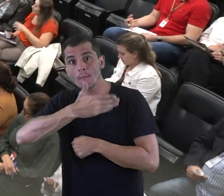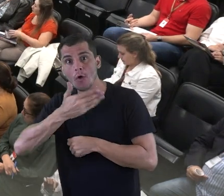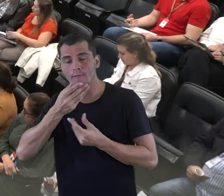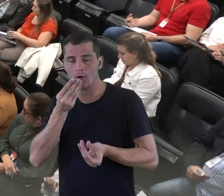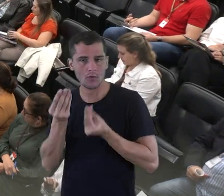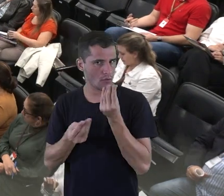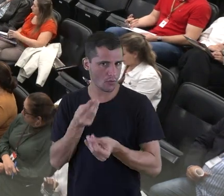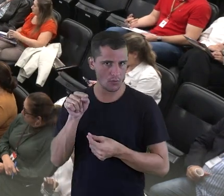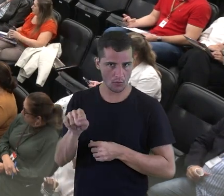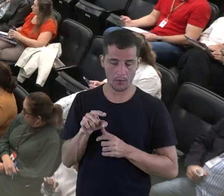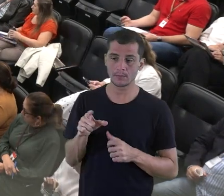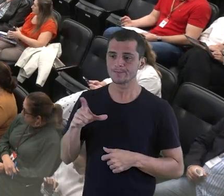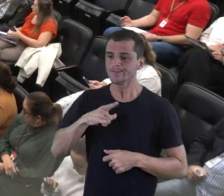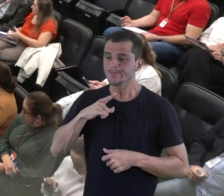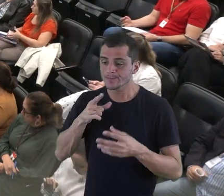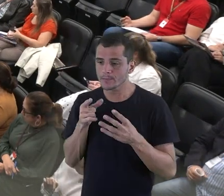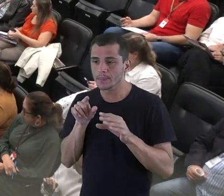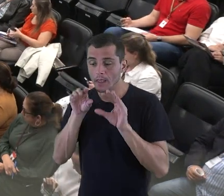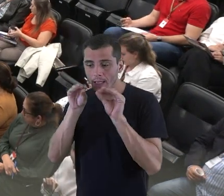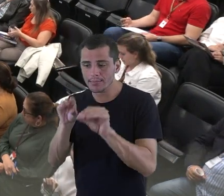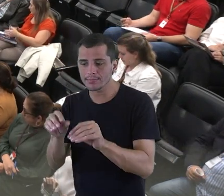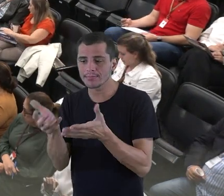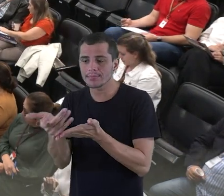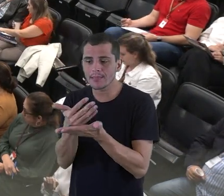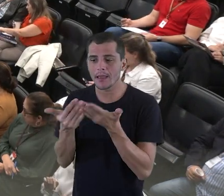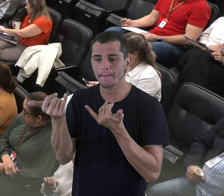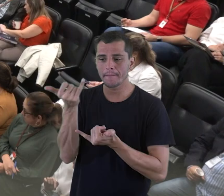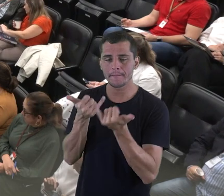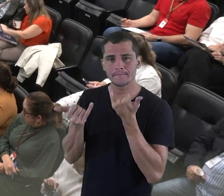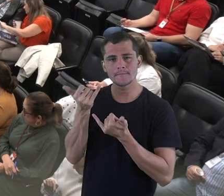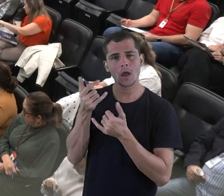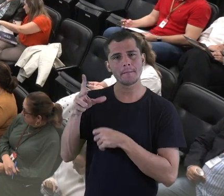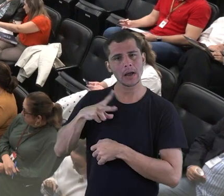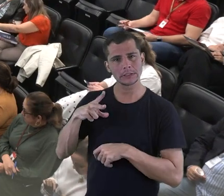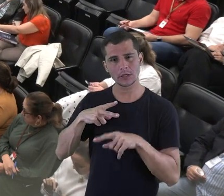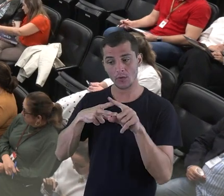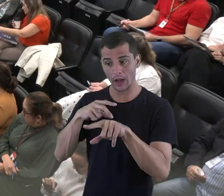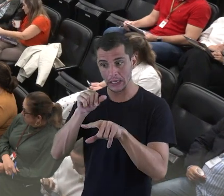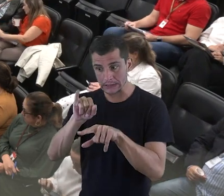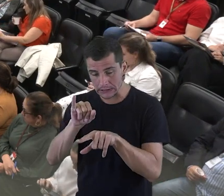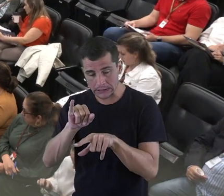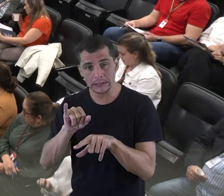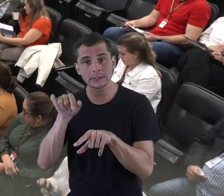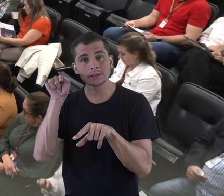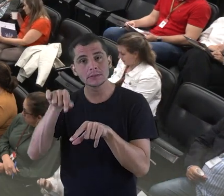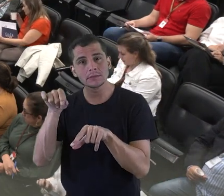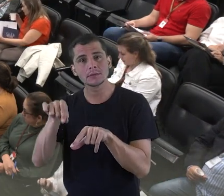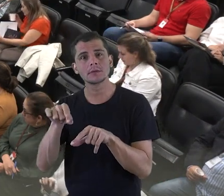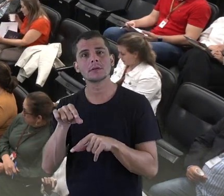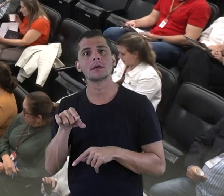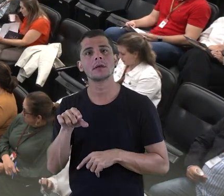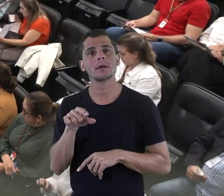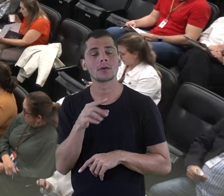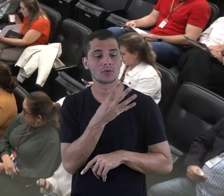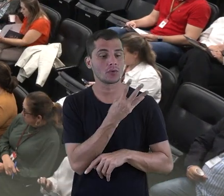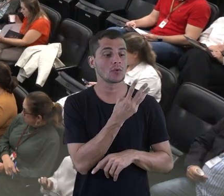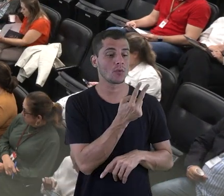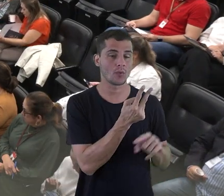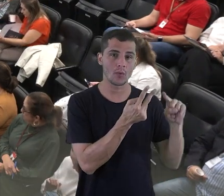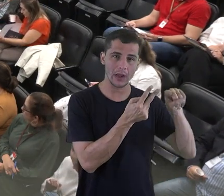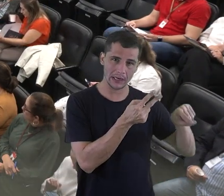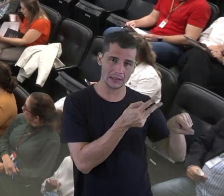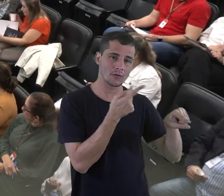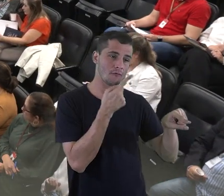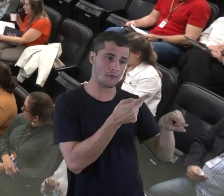42 diz que eu sou responsável 43 diz que eu não serei responsável no